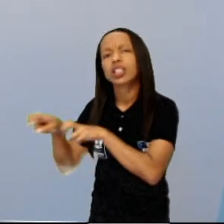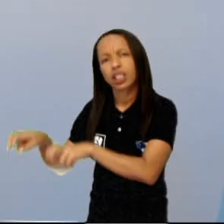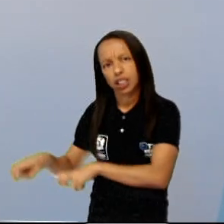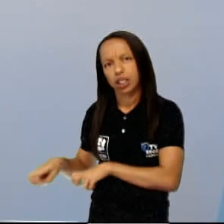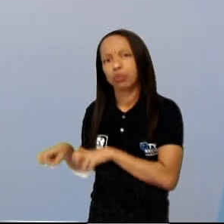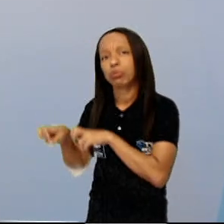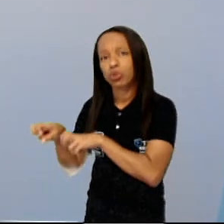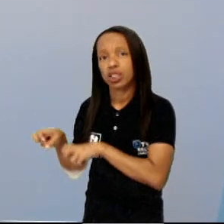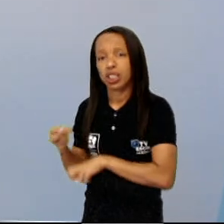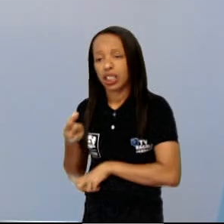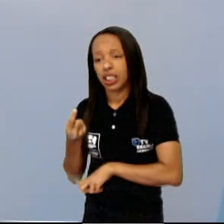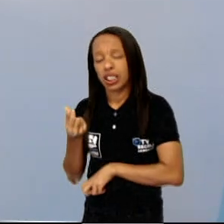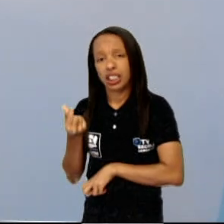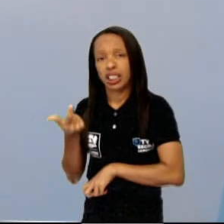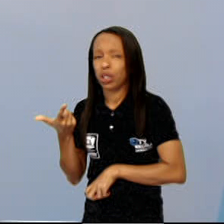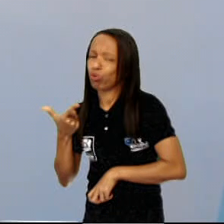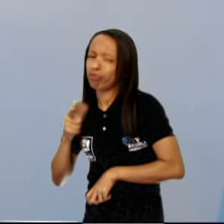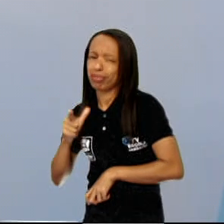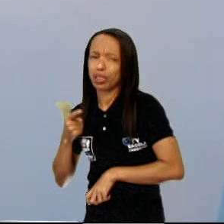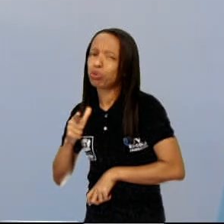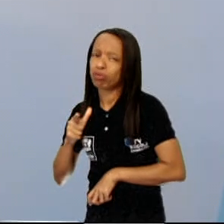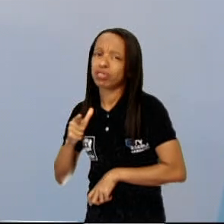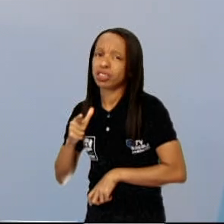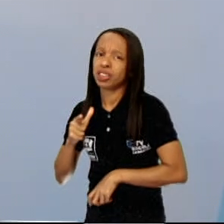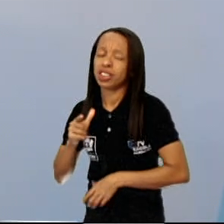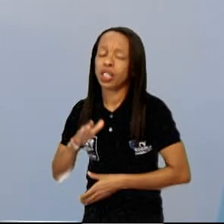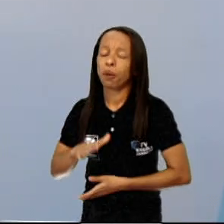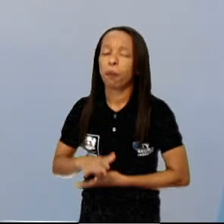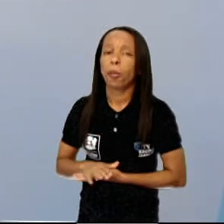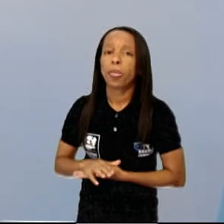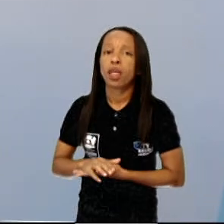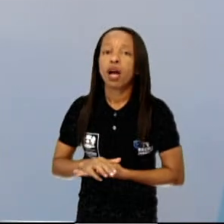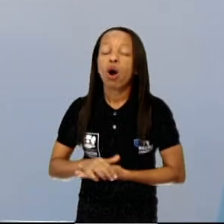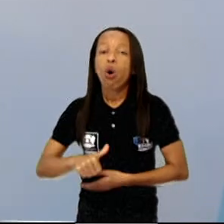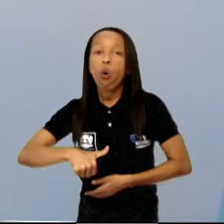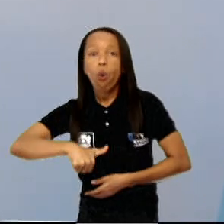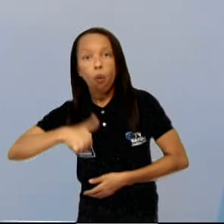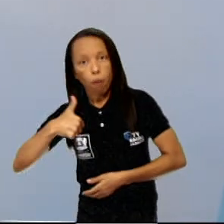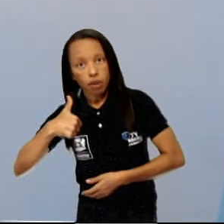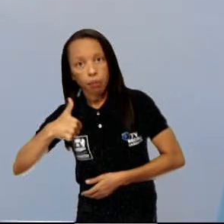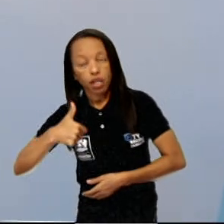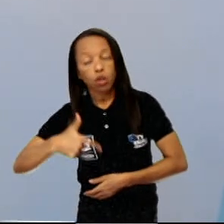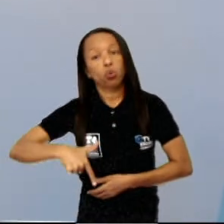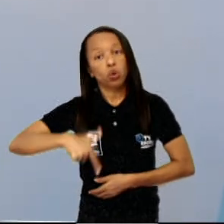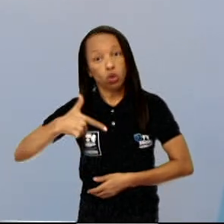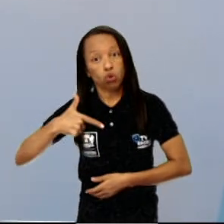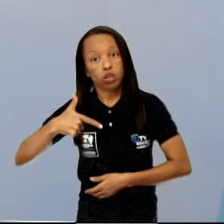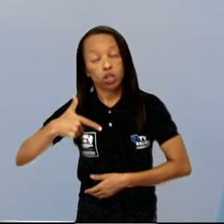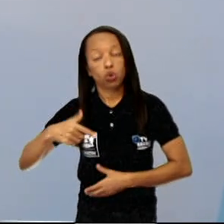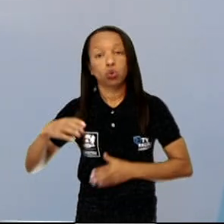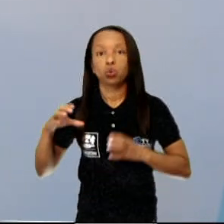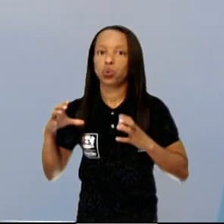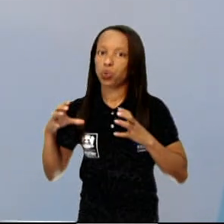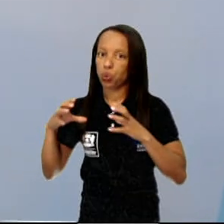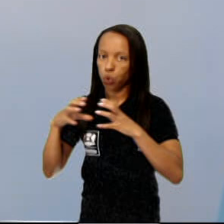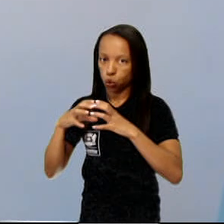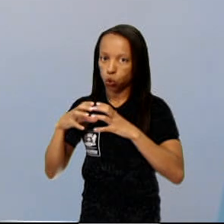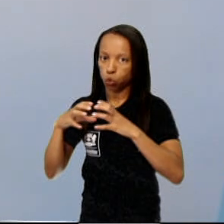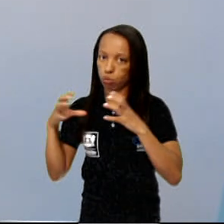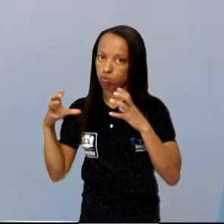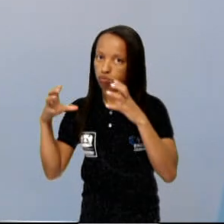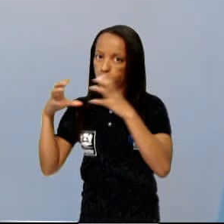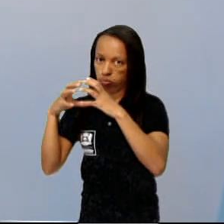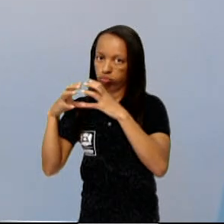destacar, certo, que esse primeiro e segundo estado, eles possuíam todos esses privilégios aqui, ó,